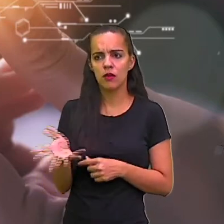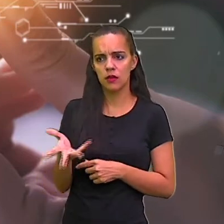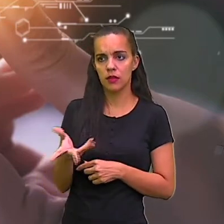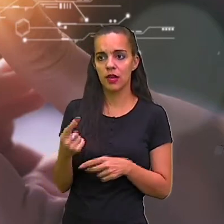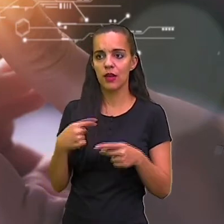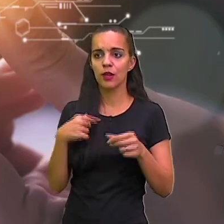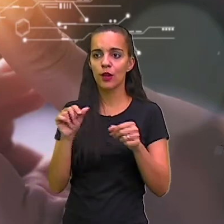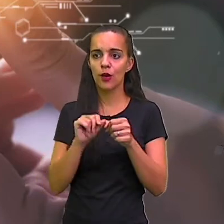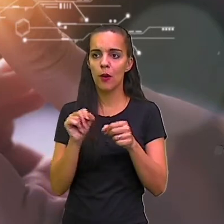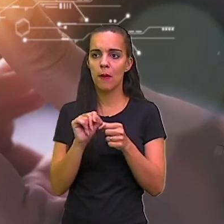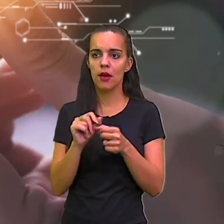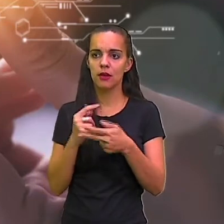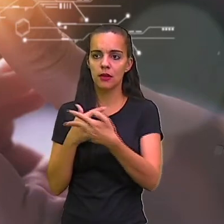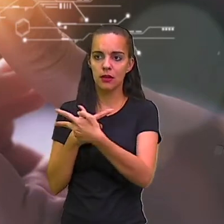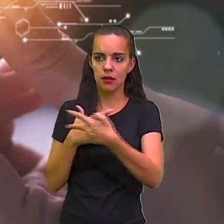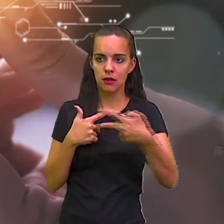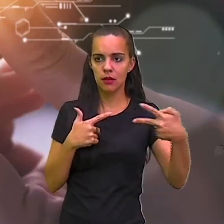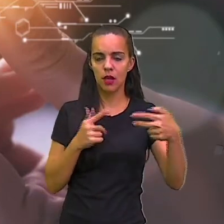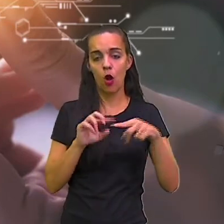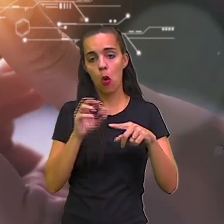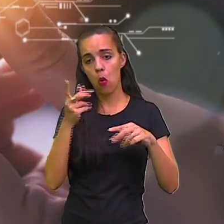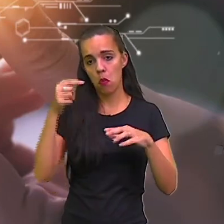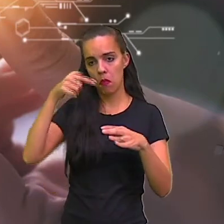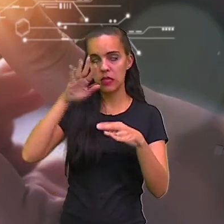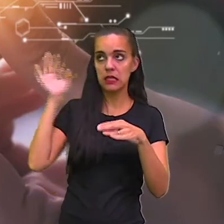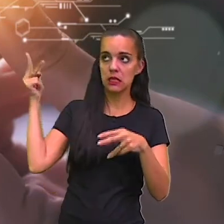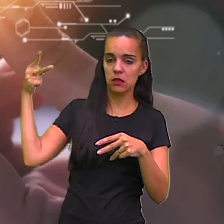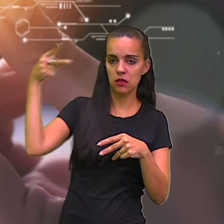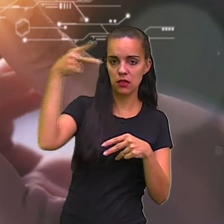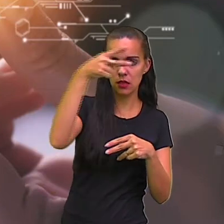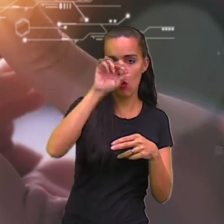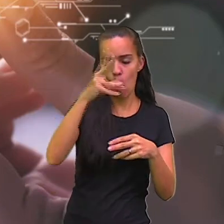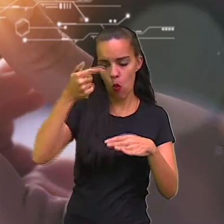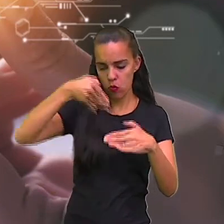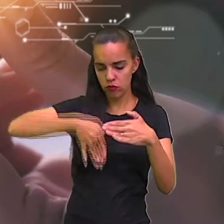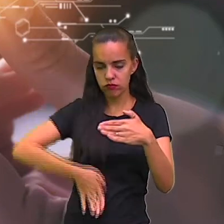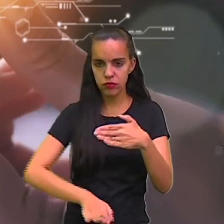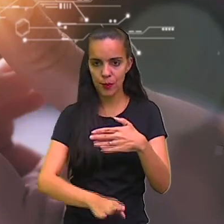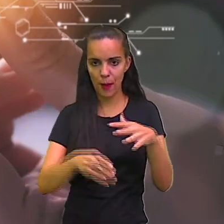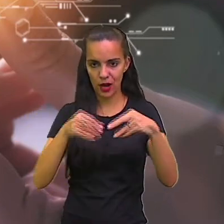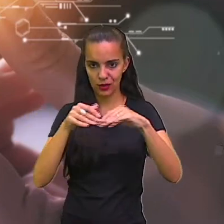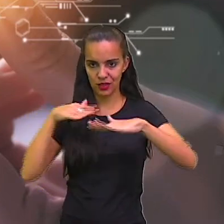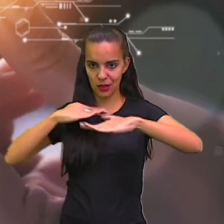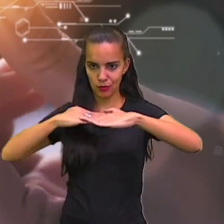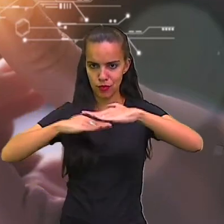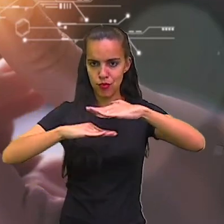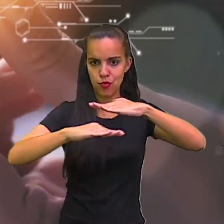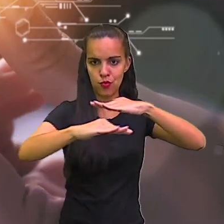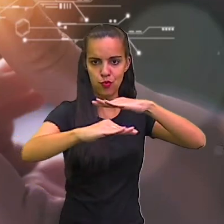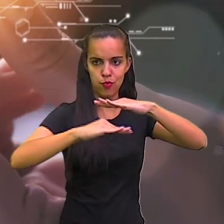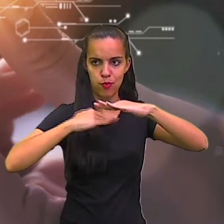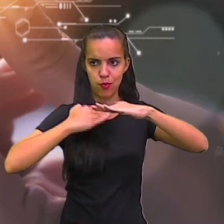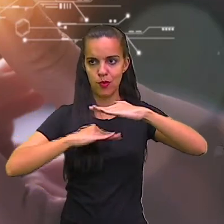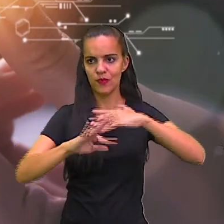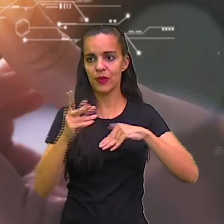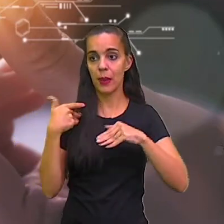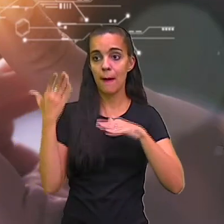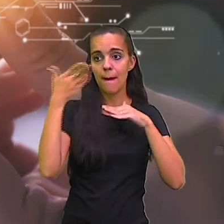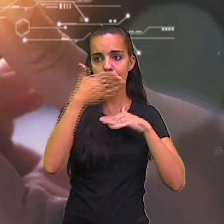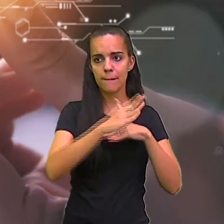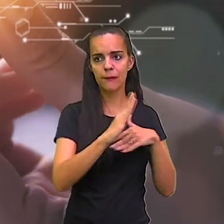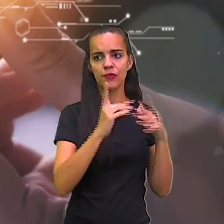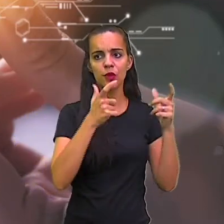fiação aérea ou subterrânea que levam até as ruas Oi e aí vão